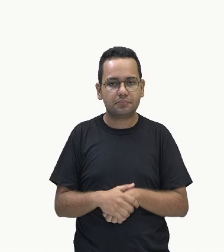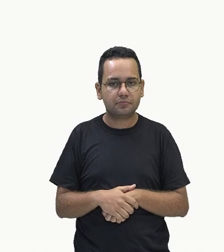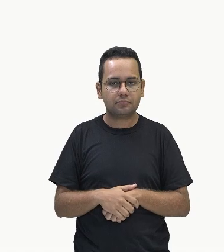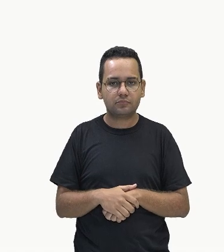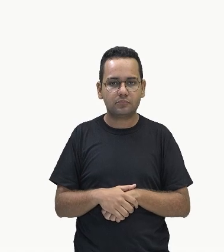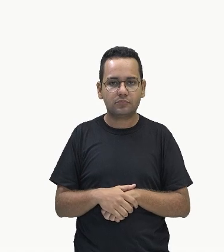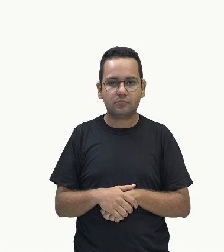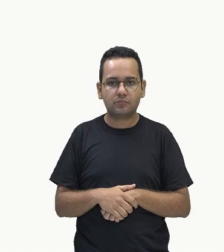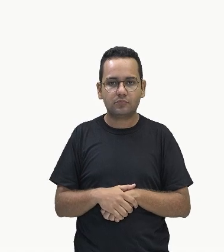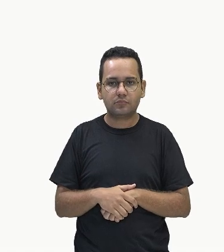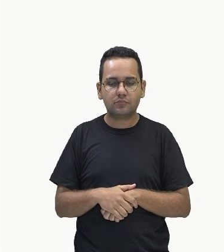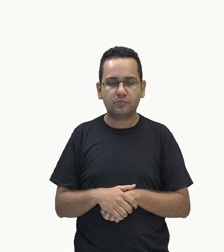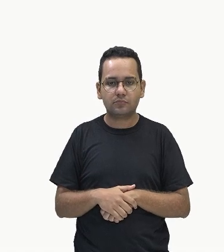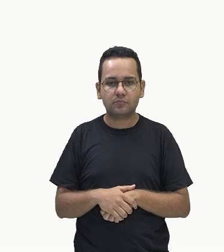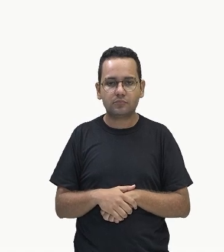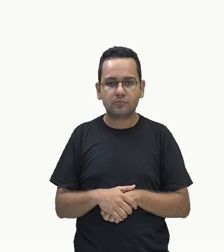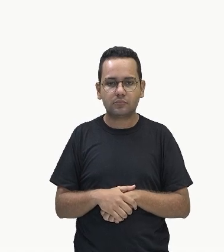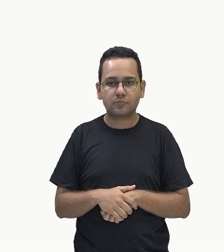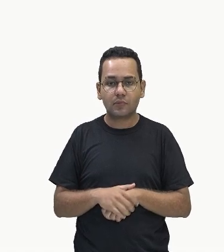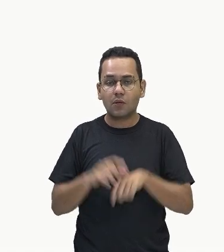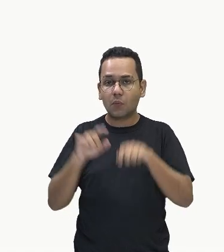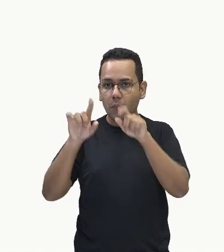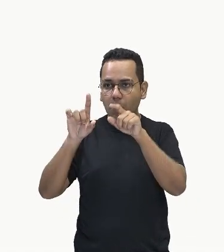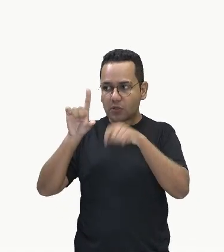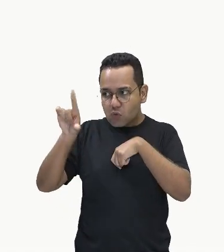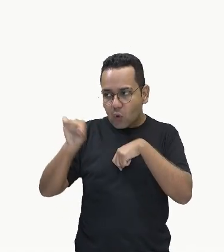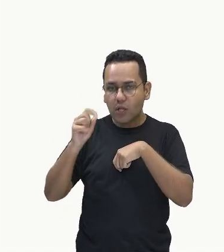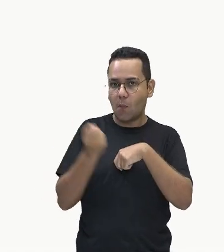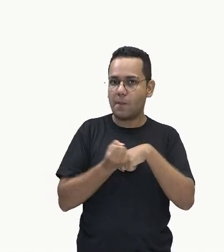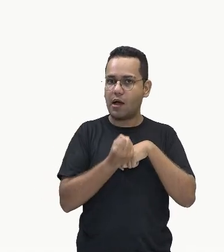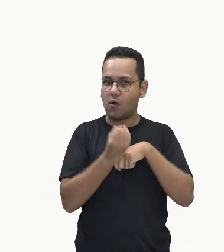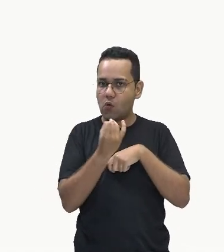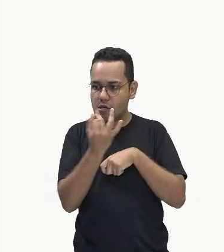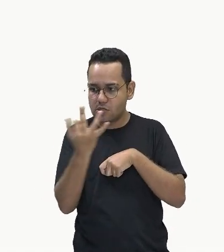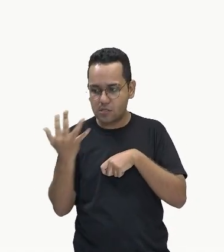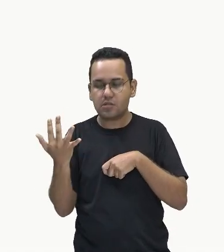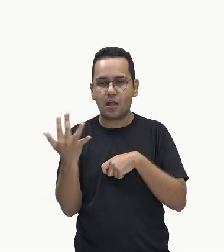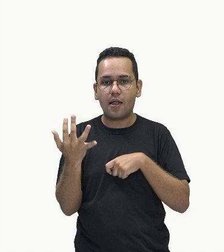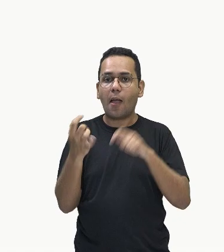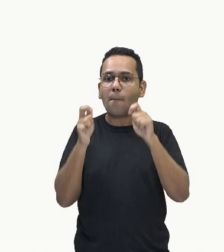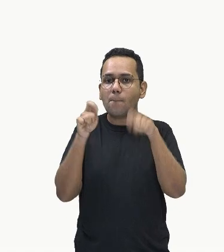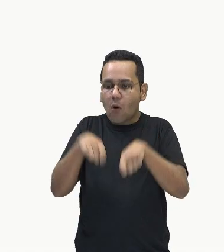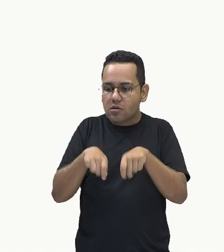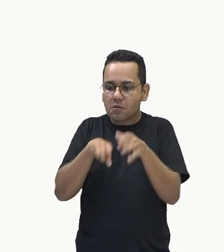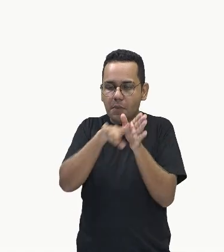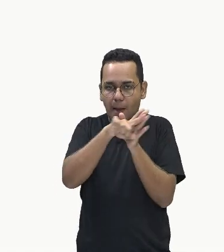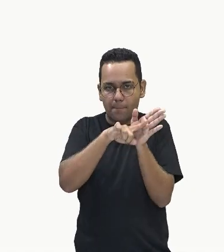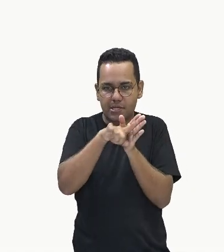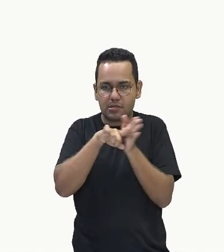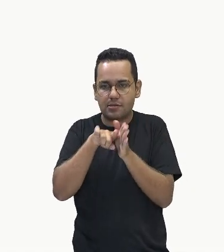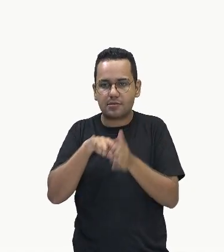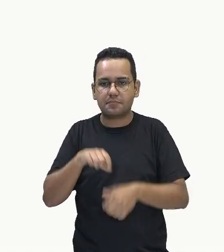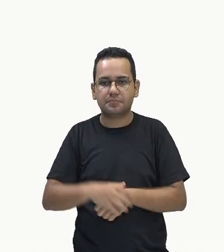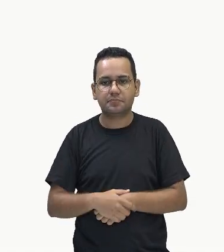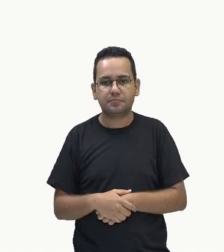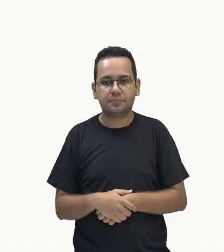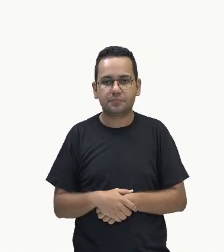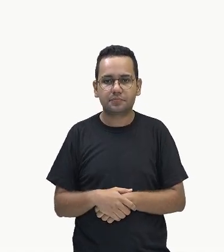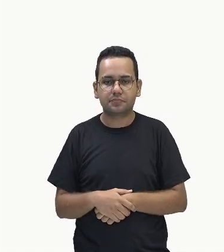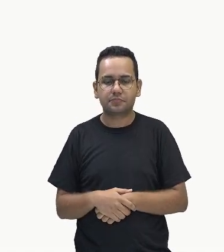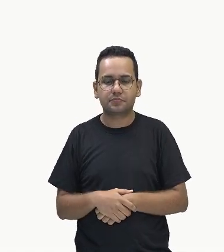parte desses professores para eu conseguir fazer essa pesquisa. Então, vamos dizer que eu